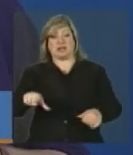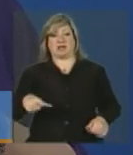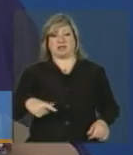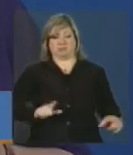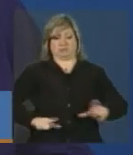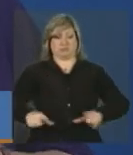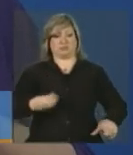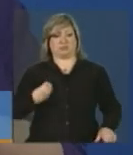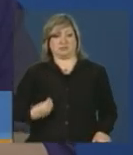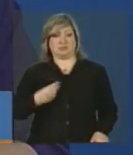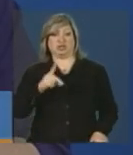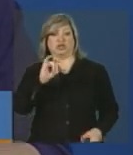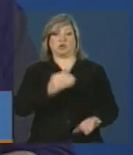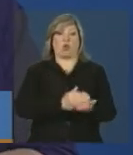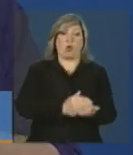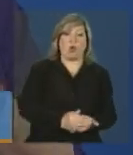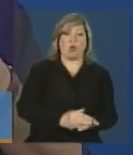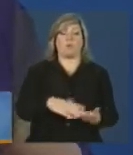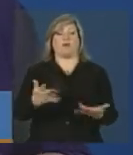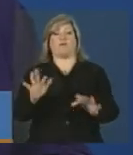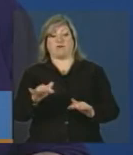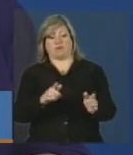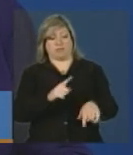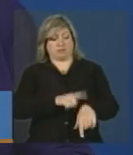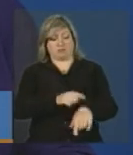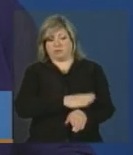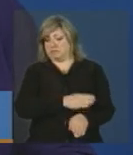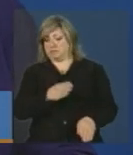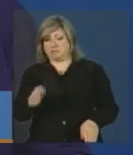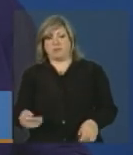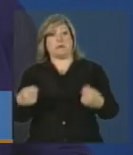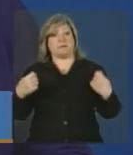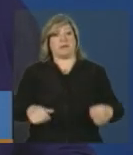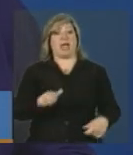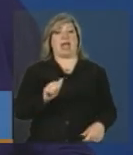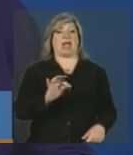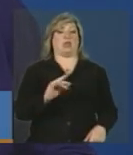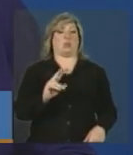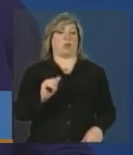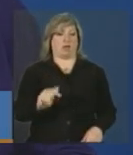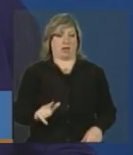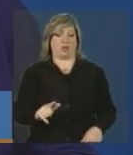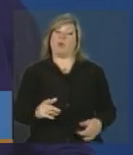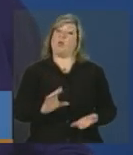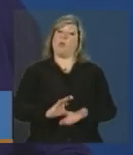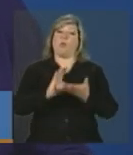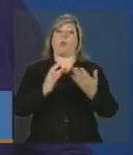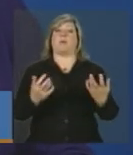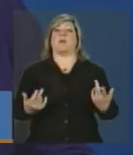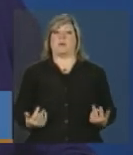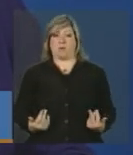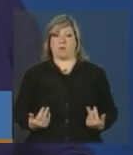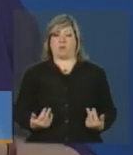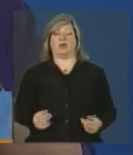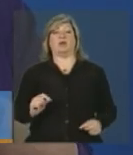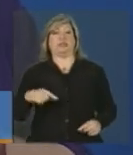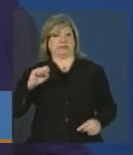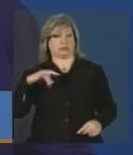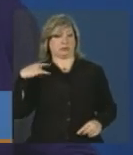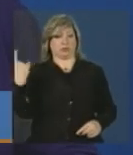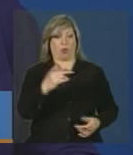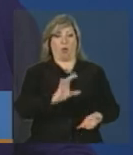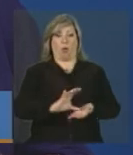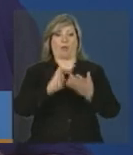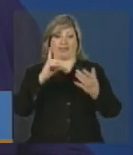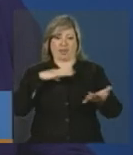vigente, com data de início e final de mandato, que precisa ser atual. E o conselho é a mesma coisa. Se os conselheiros todos estão